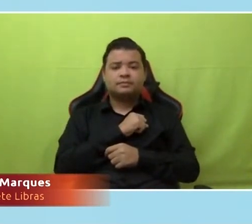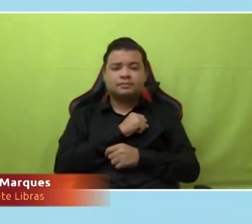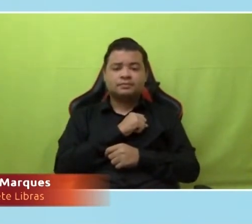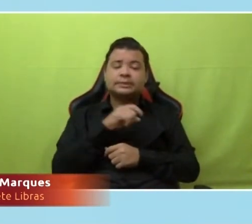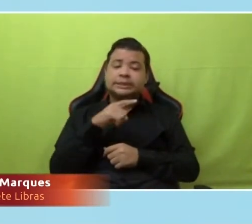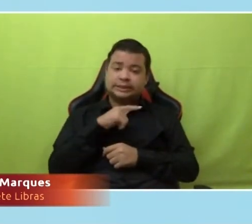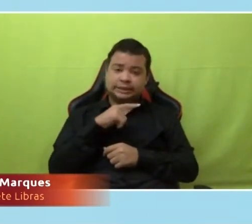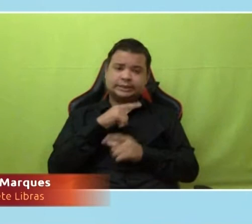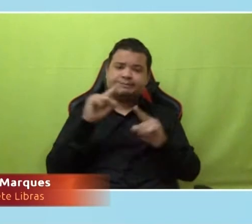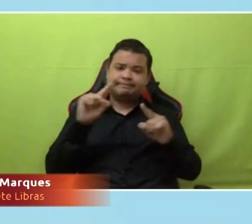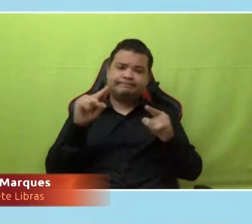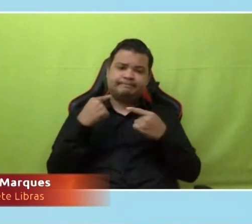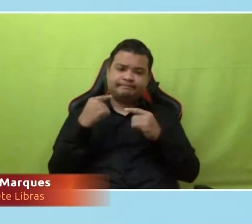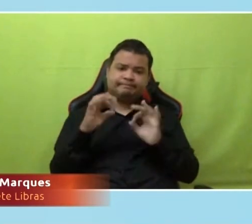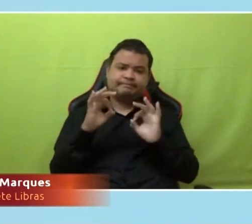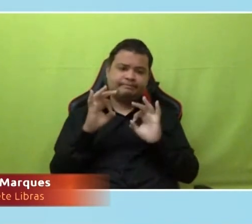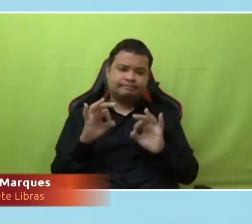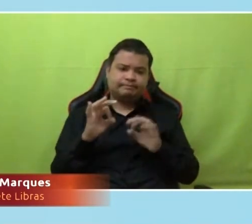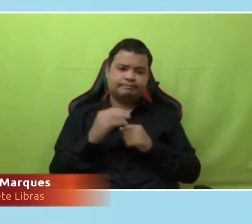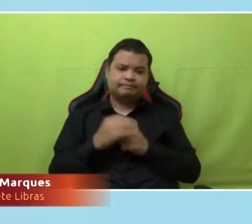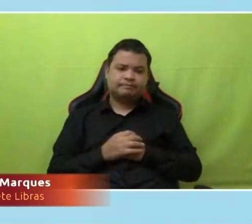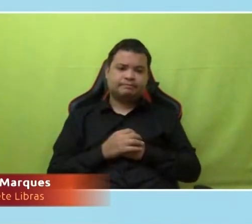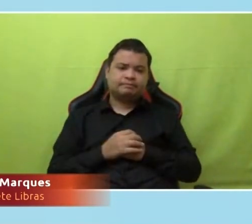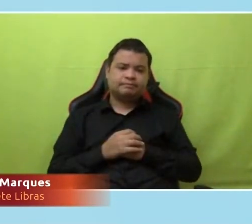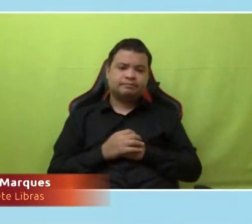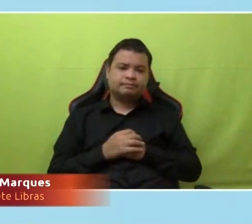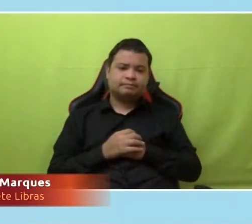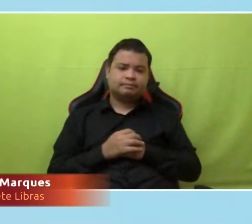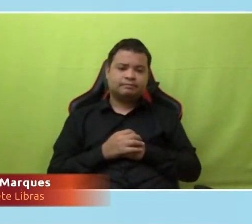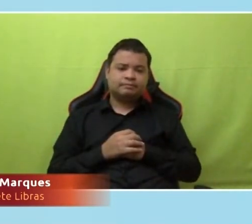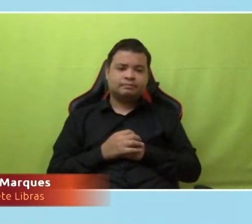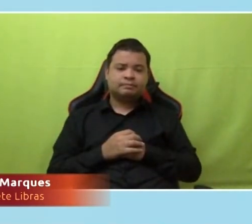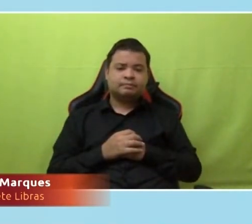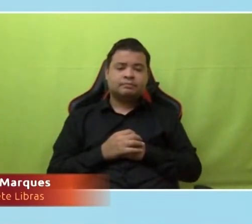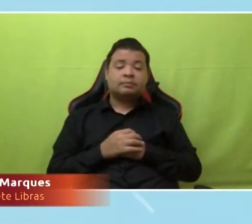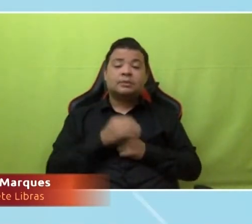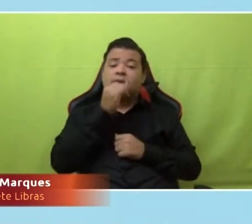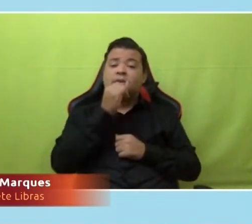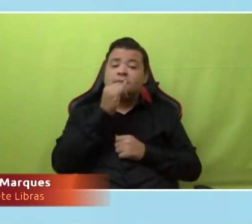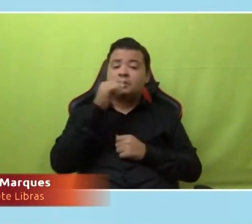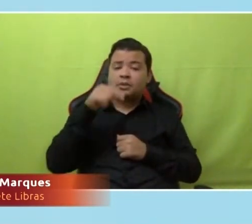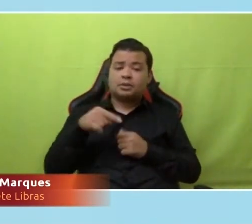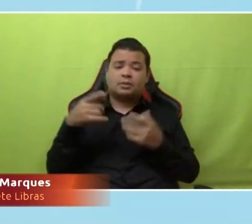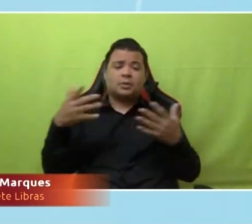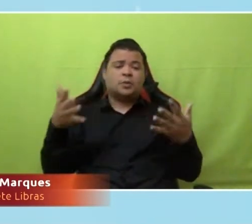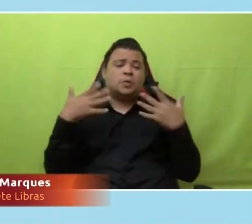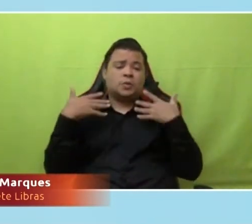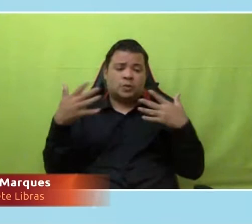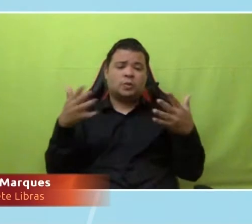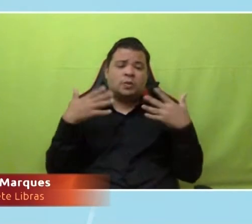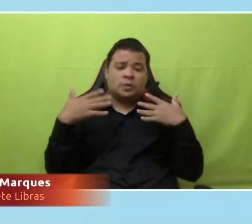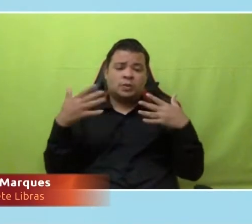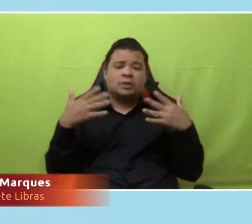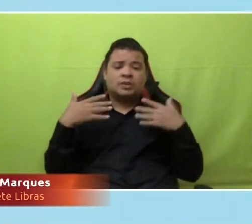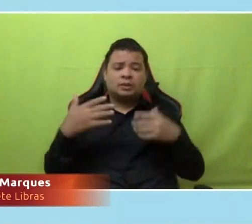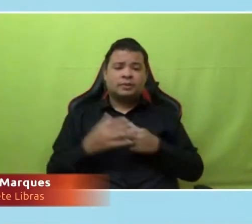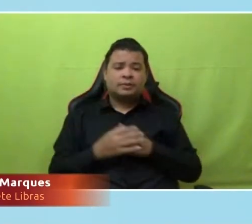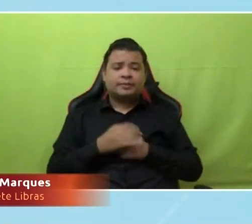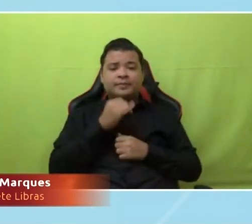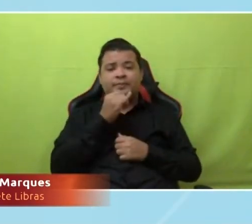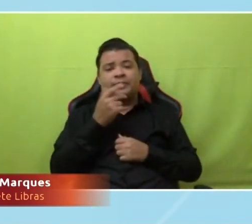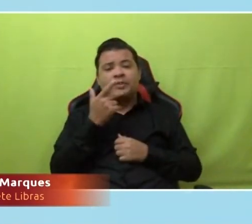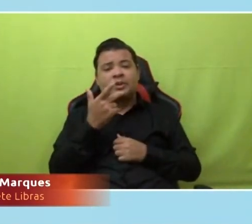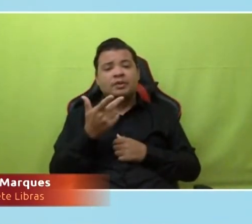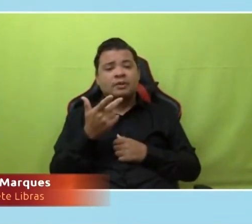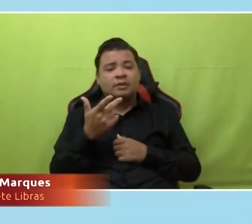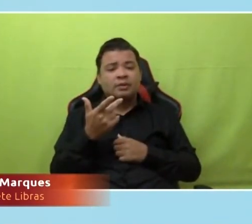para a gente, né? Nós temos calor, a gente faz muito calor aqui. Então, para eu falar, a gente tem que diminuir a área exposta,